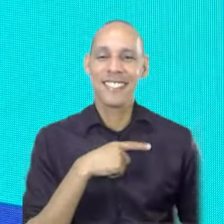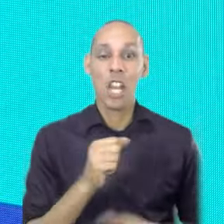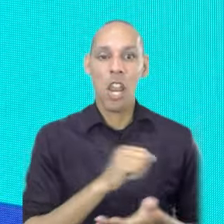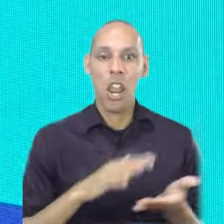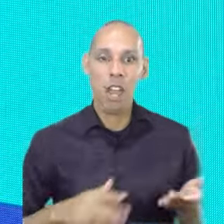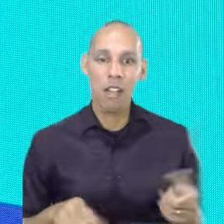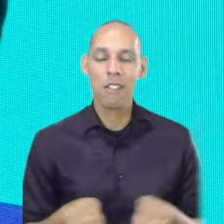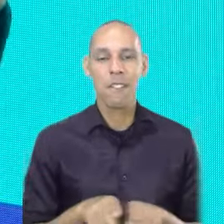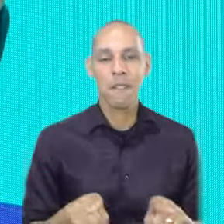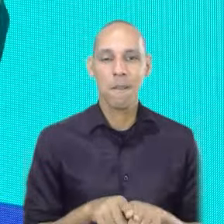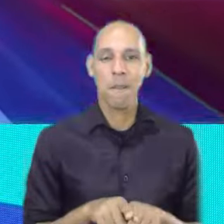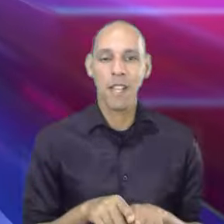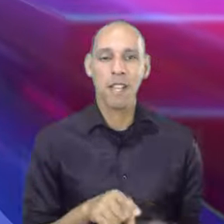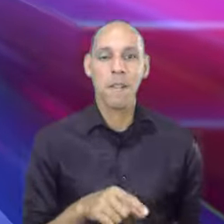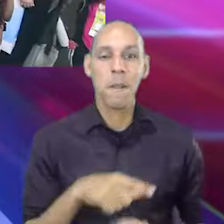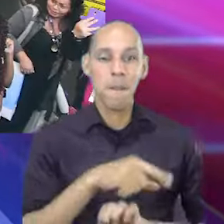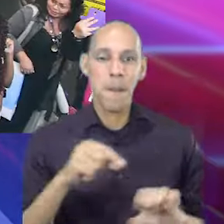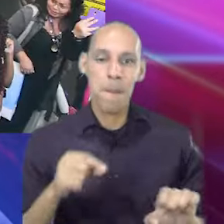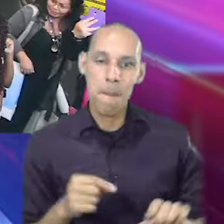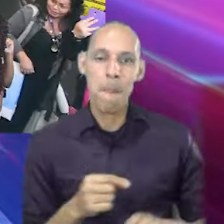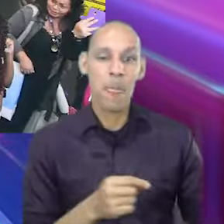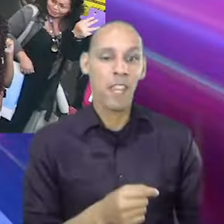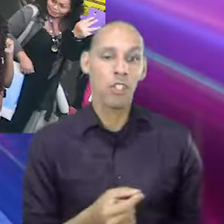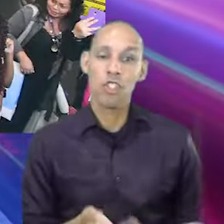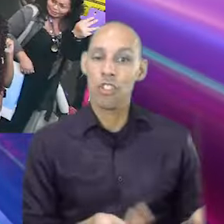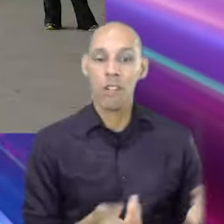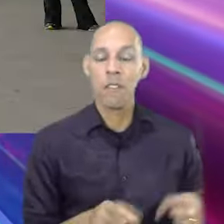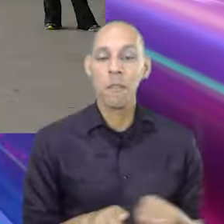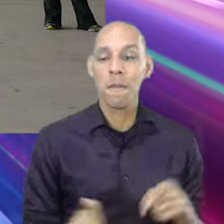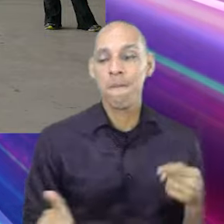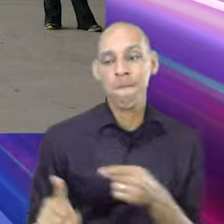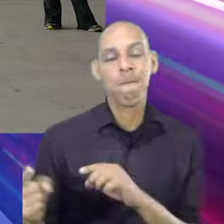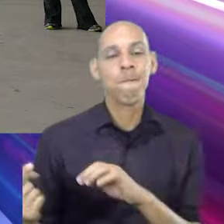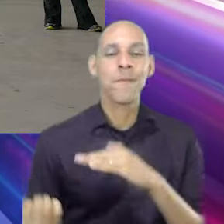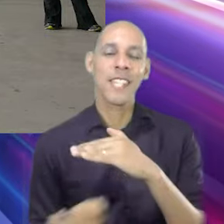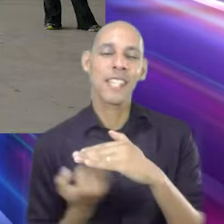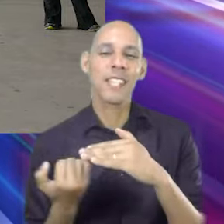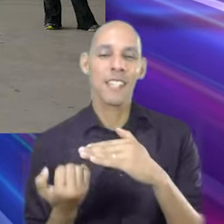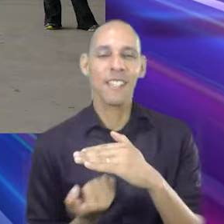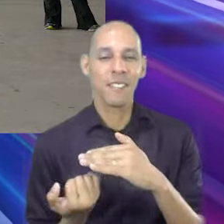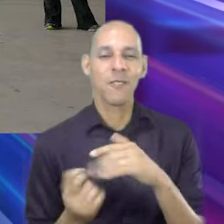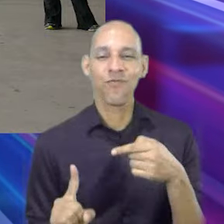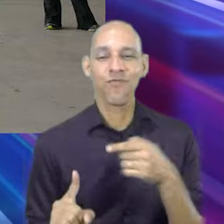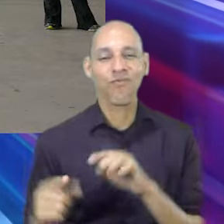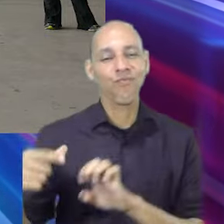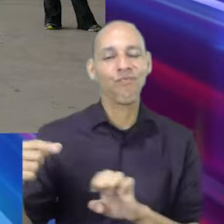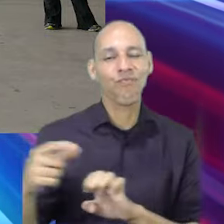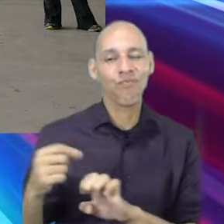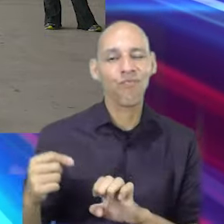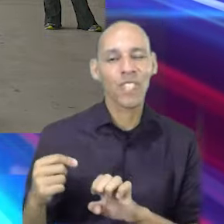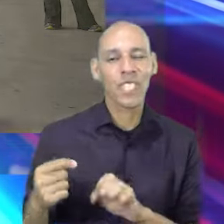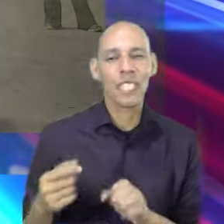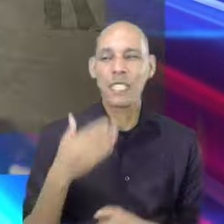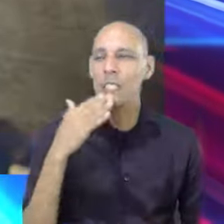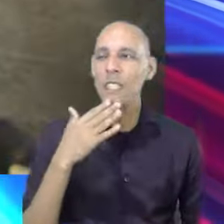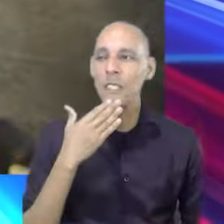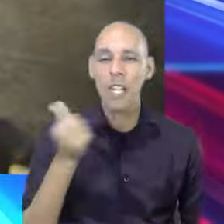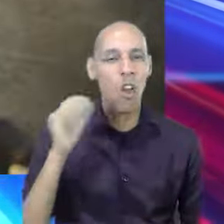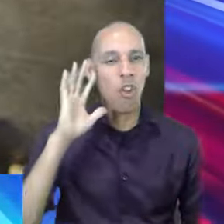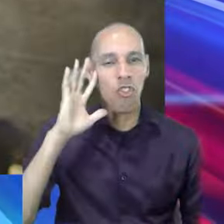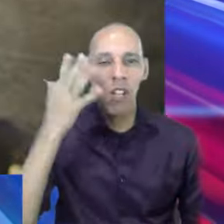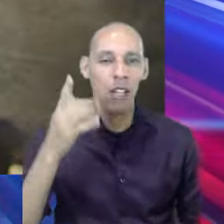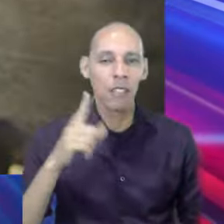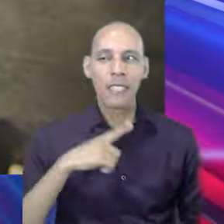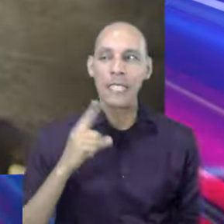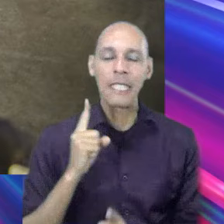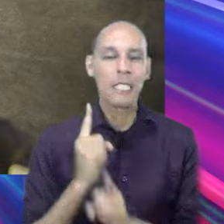empreendedores, até aquele empresário que quer procurar uma solução melhor para melhorar a sua eficiência, um software